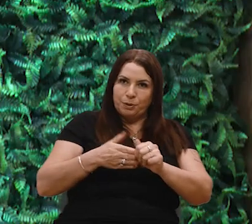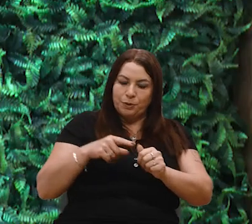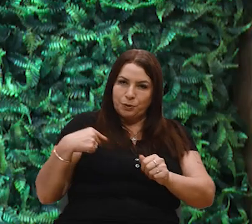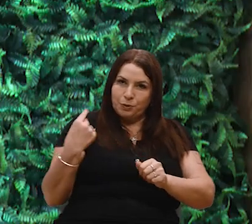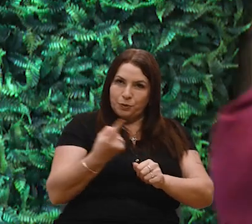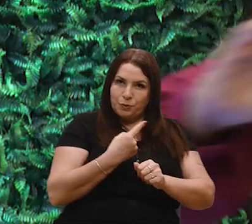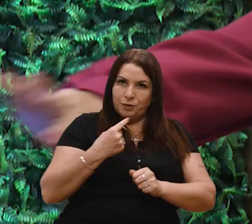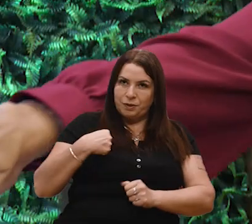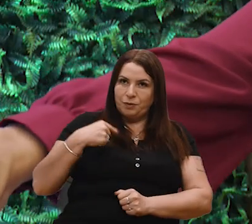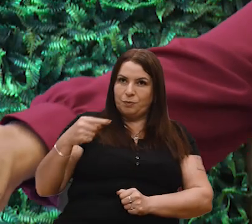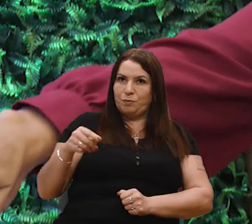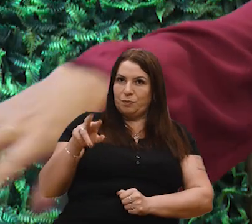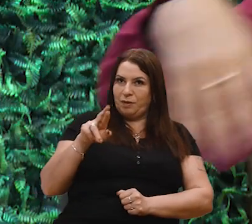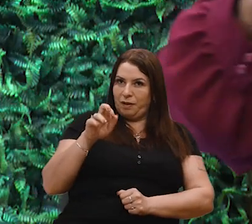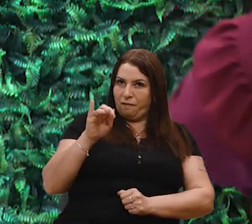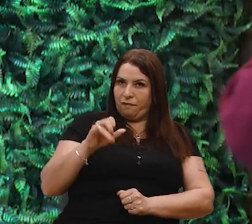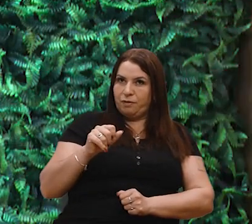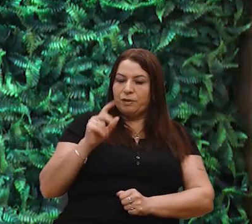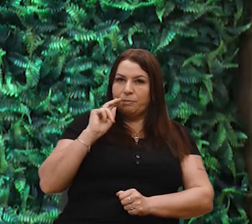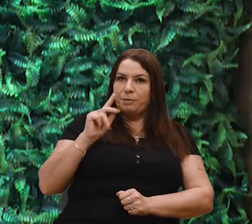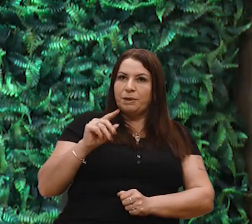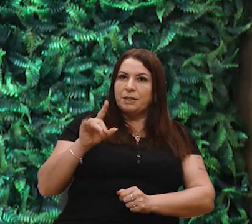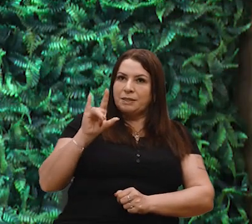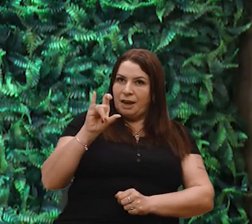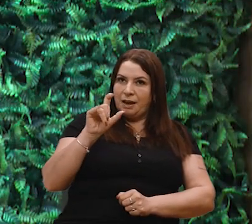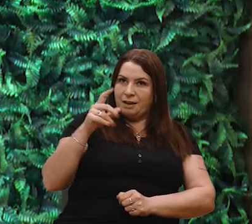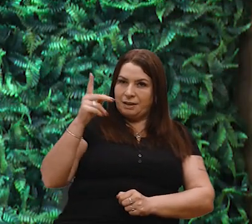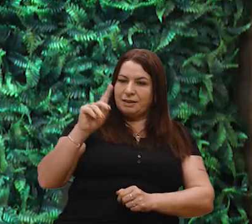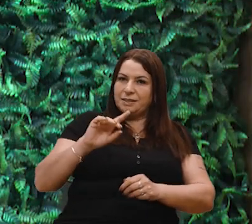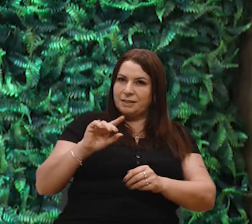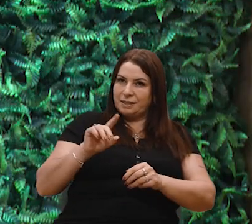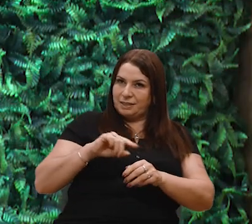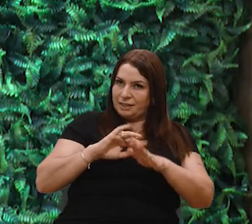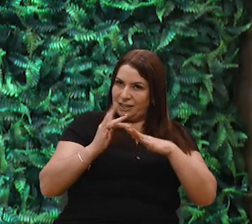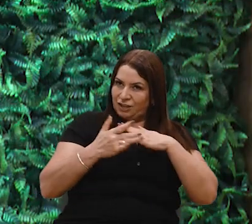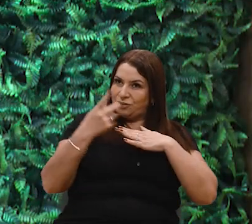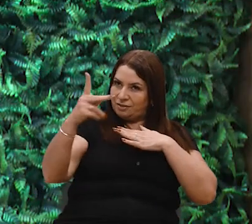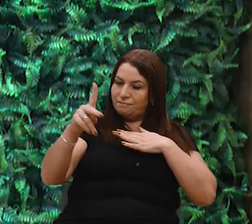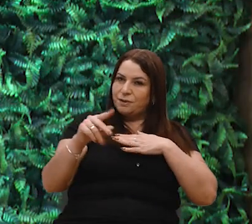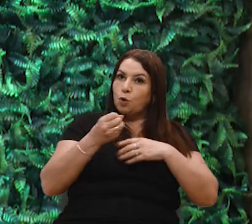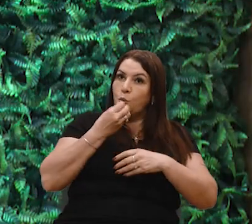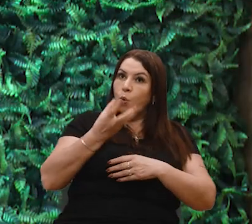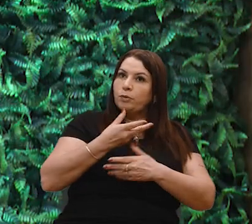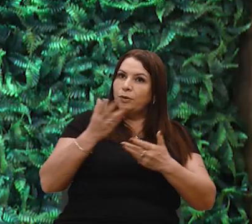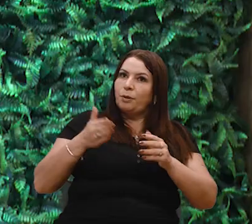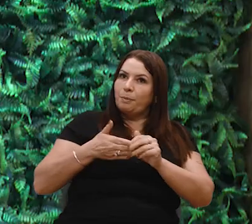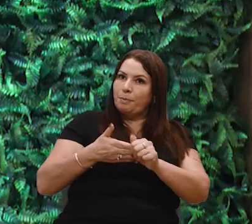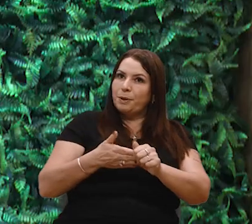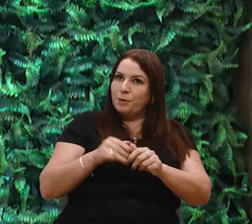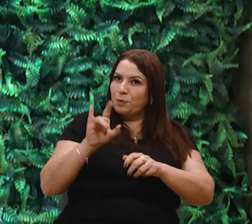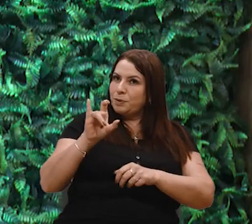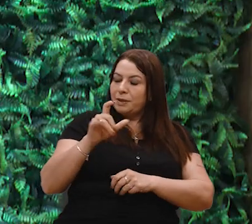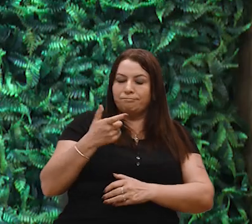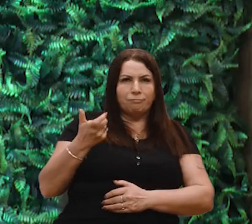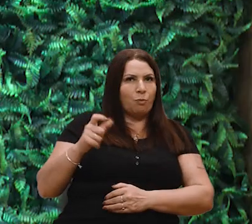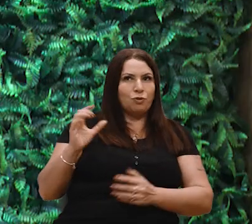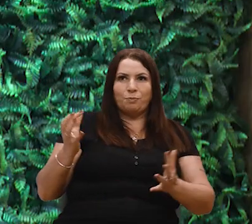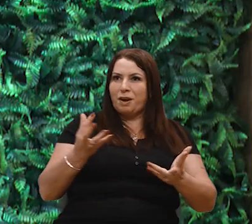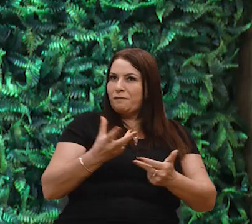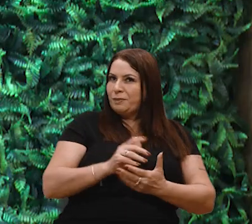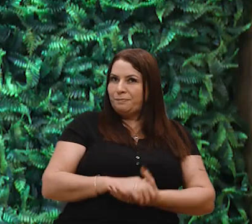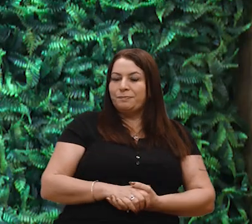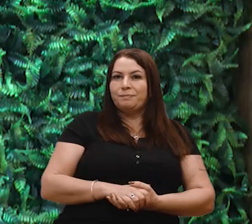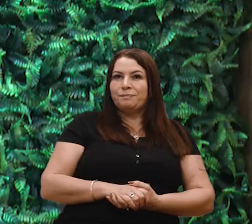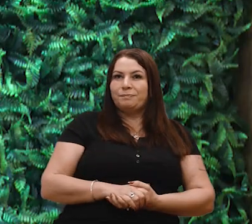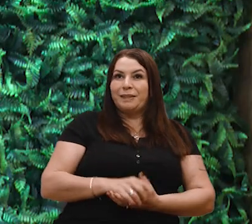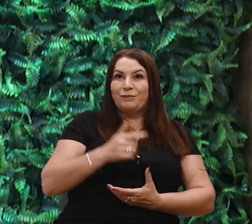pessoas. Acompanhem, que nem nós, eu e o Rafael e a Jéssica, já acompanhamos as redes do Ali, né? Sim. Acompanhem, conta para as pessoas como é que te acompanham no Instagram, porque